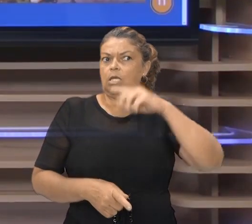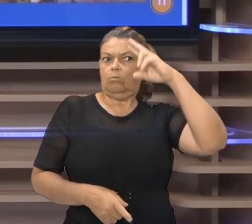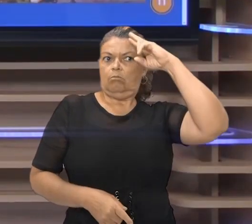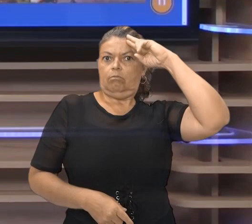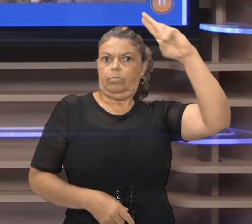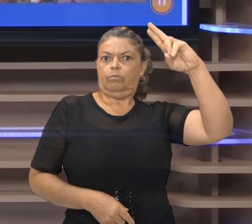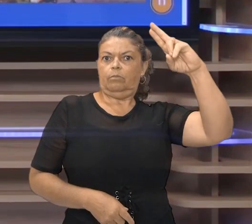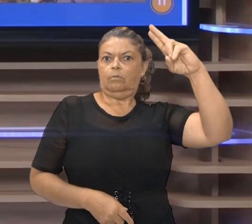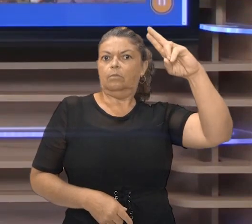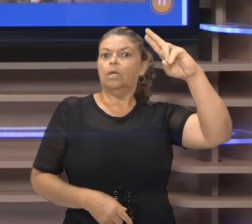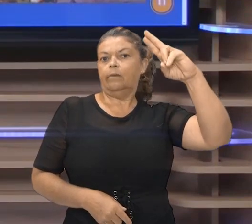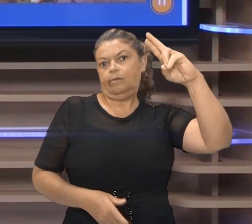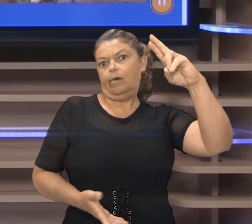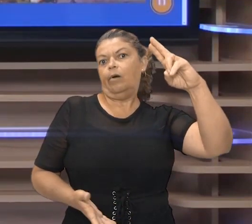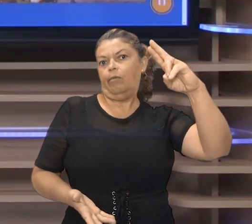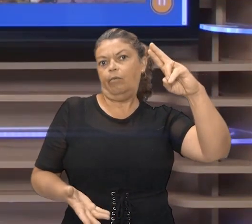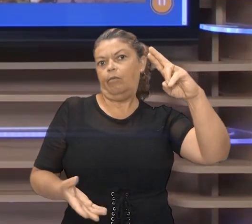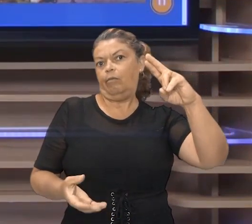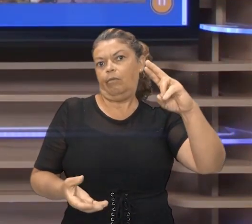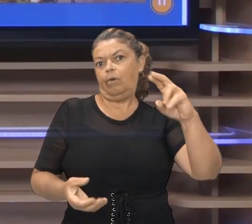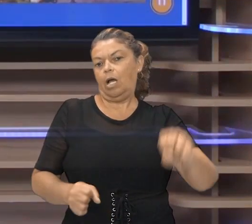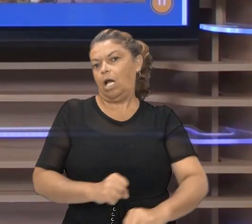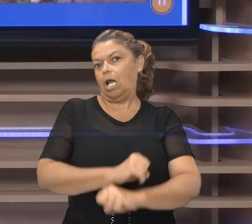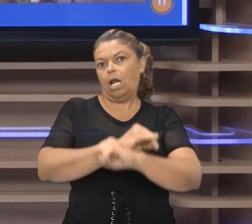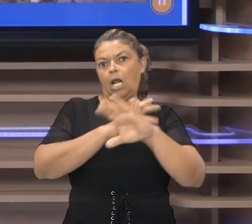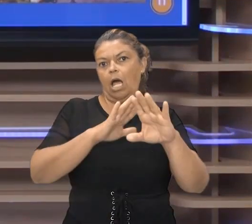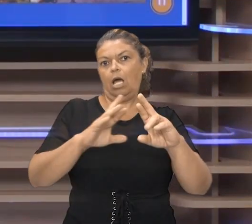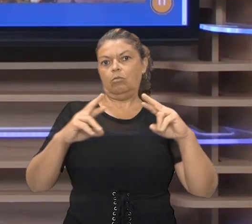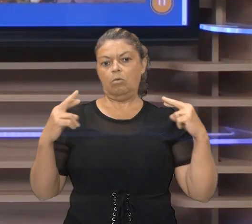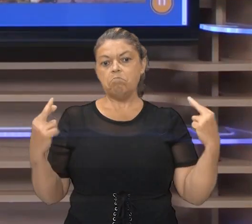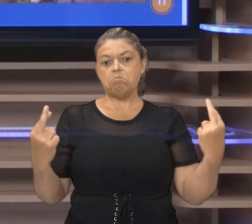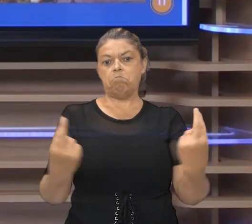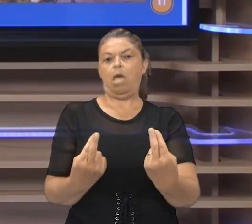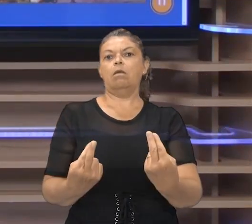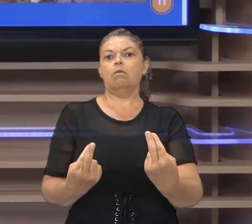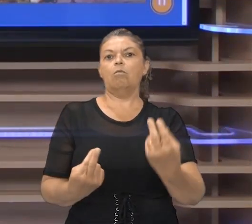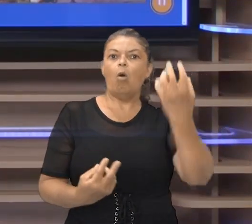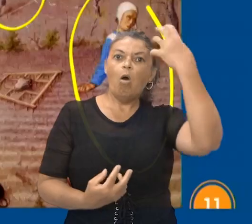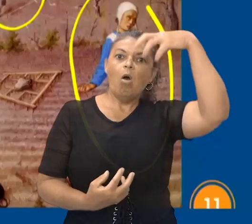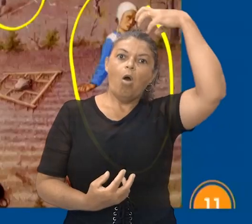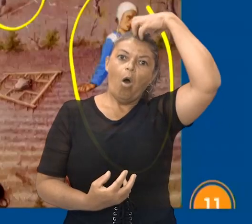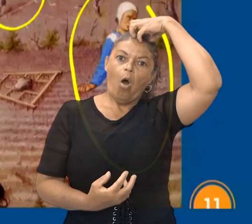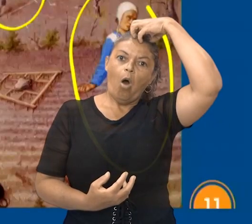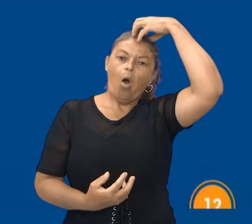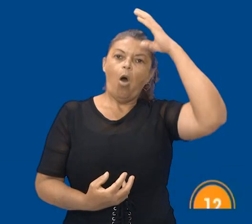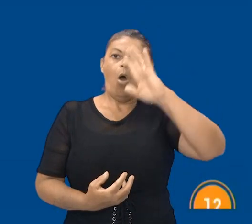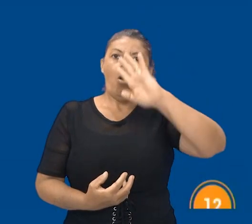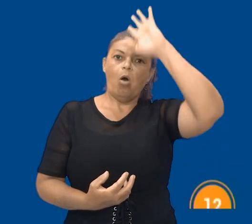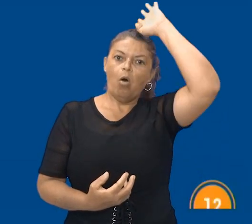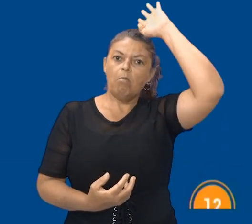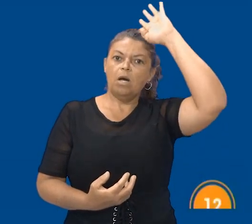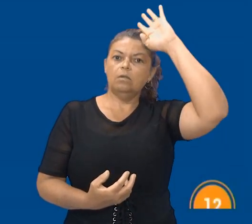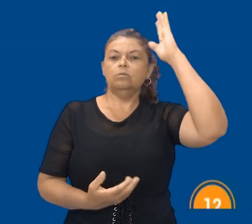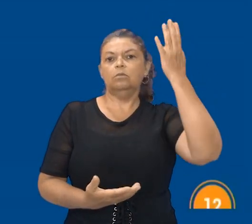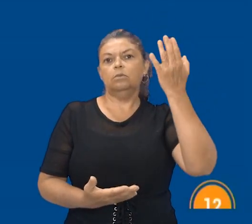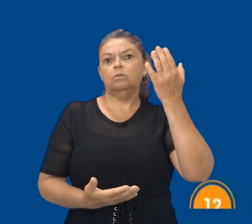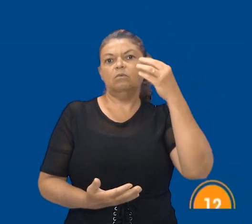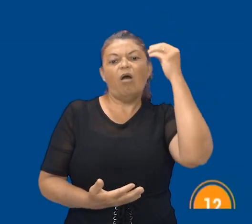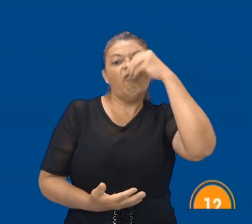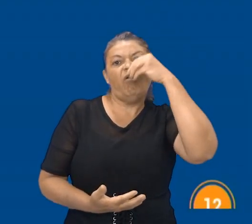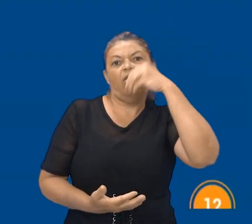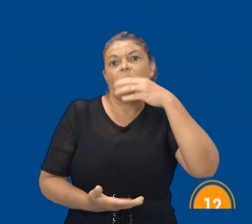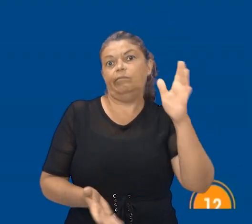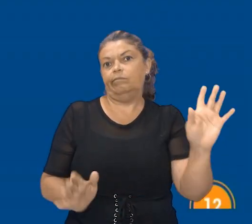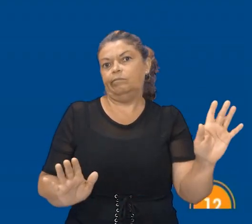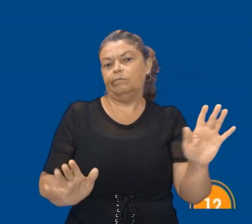Império Romano já não tem tanto poder sobre isso. Tá bom? Vamos lá continuar?